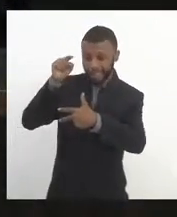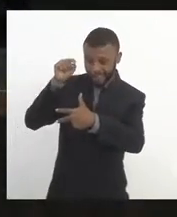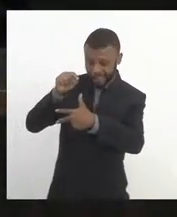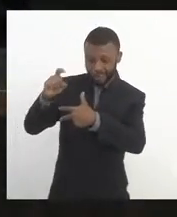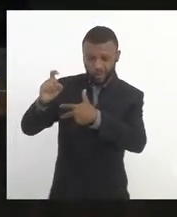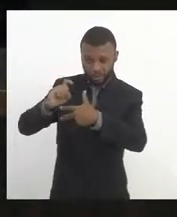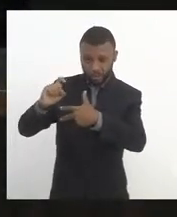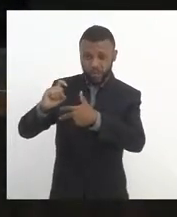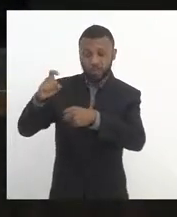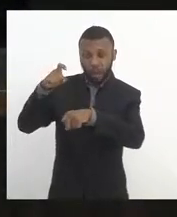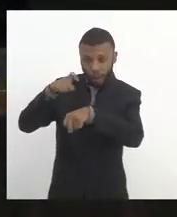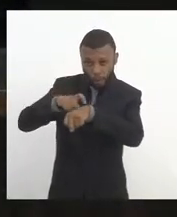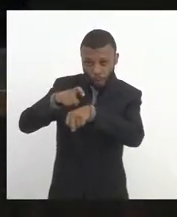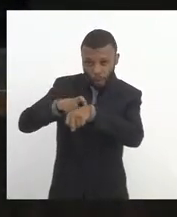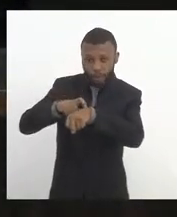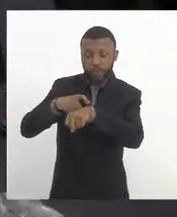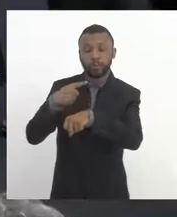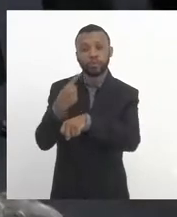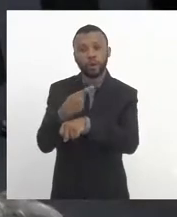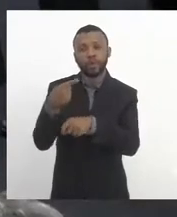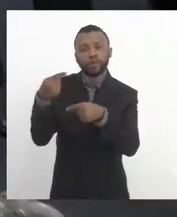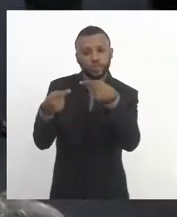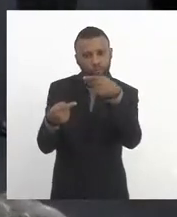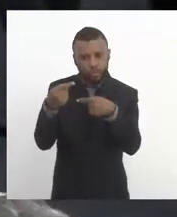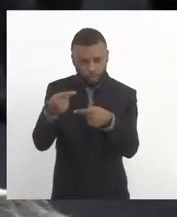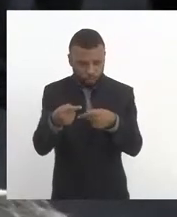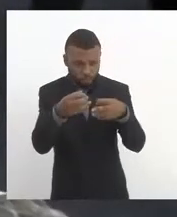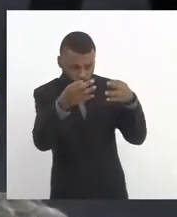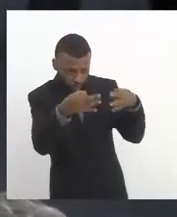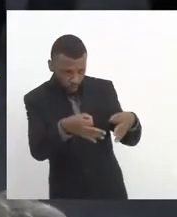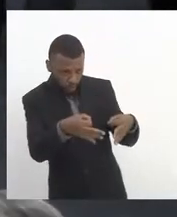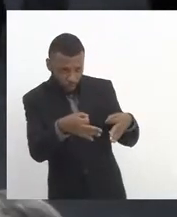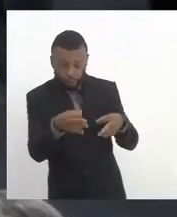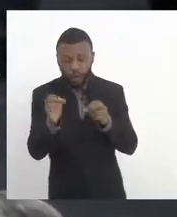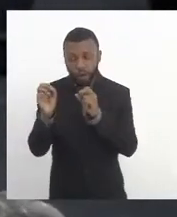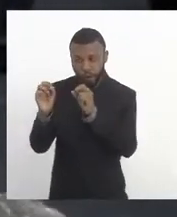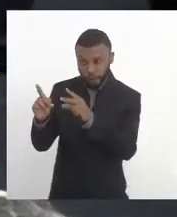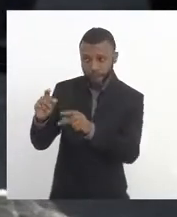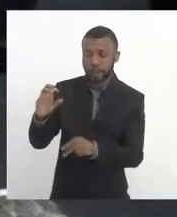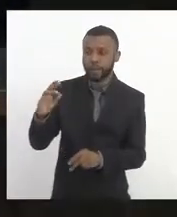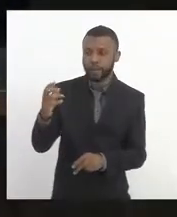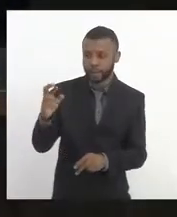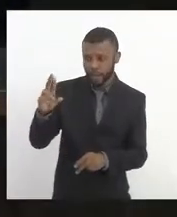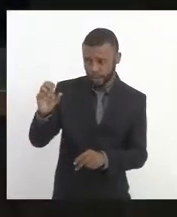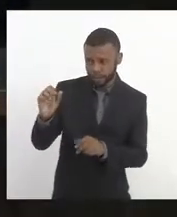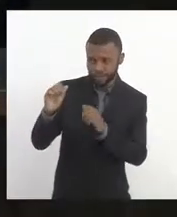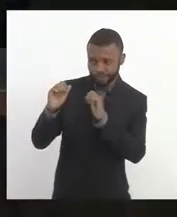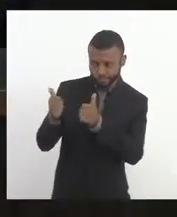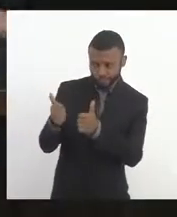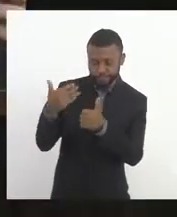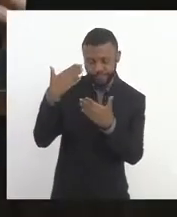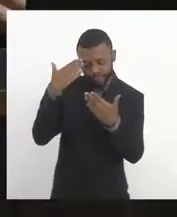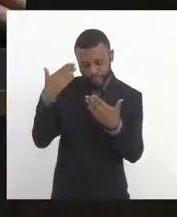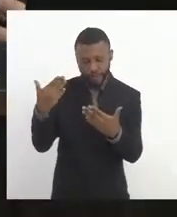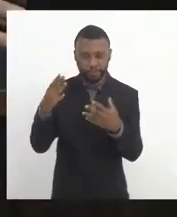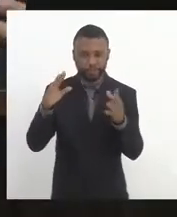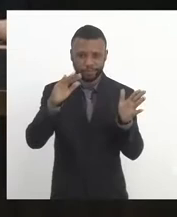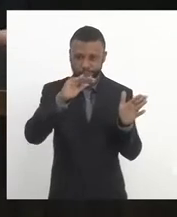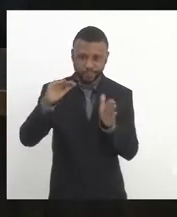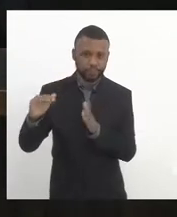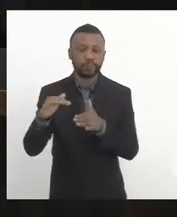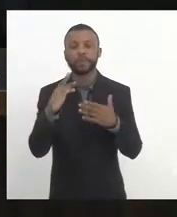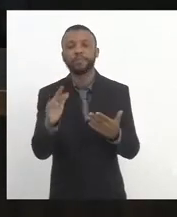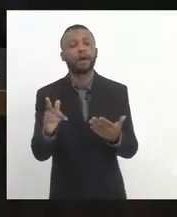modificações. Não é isso, deputada Marta e deputado Márcio? Está ok, Charles? Obrigado. Então, vamos acolher os pareceres das